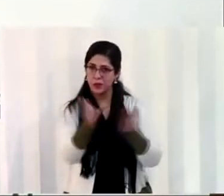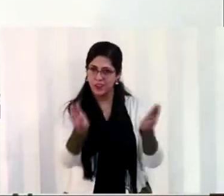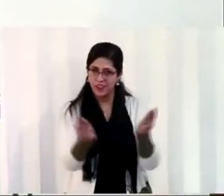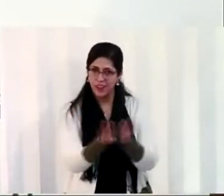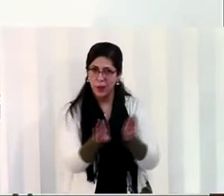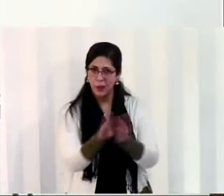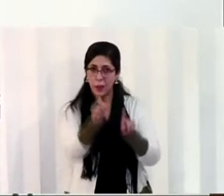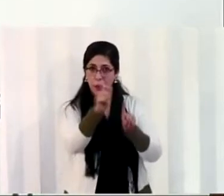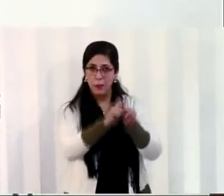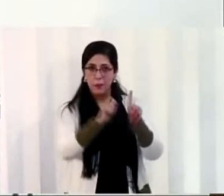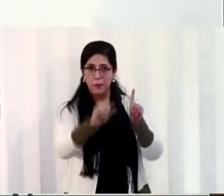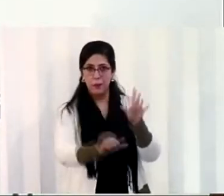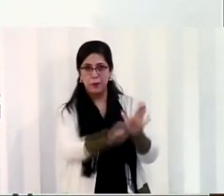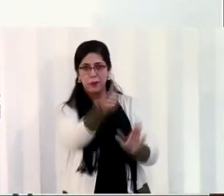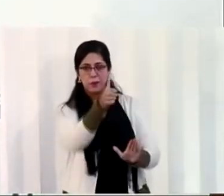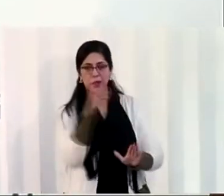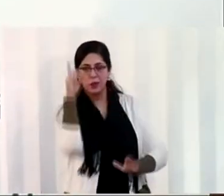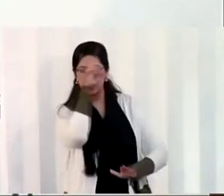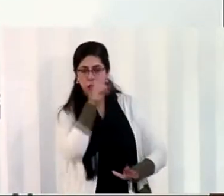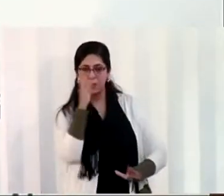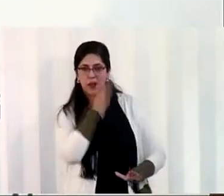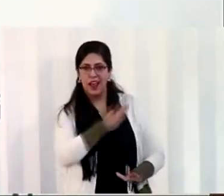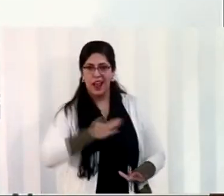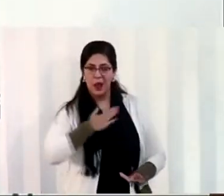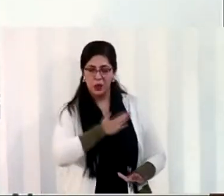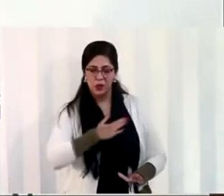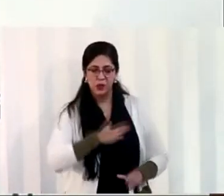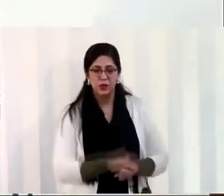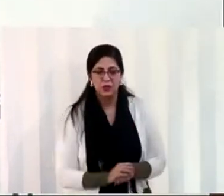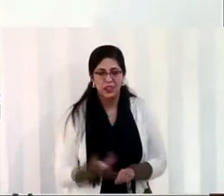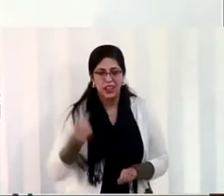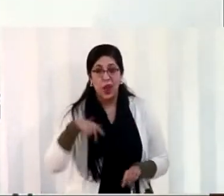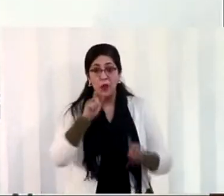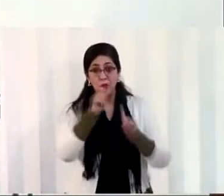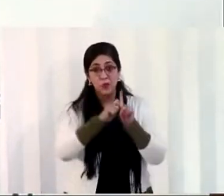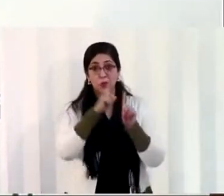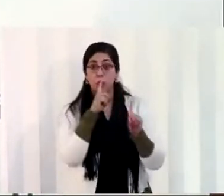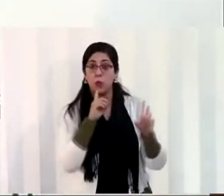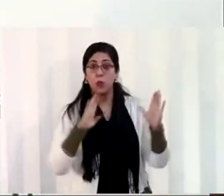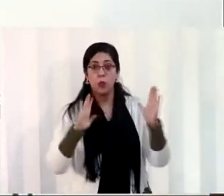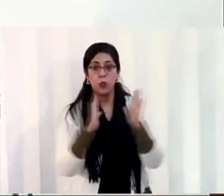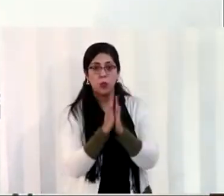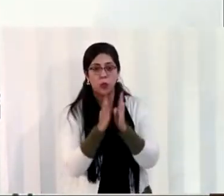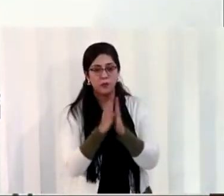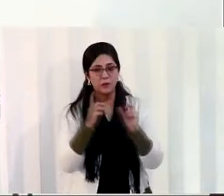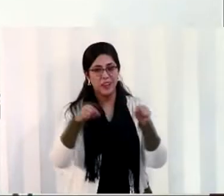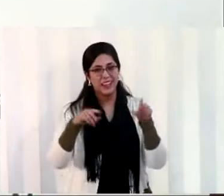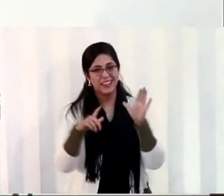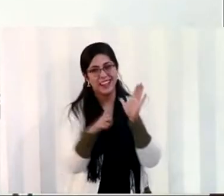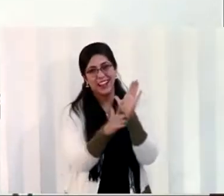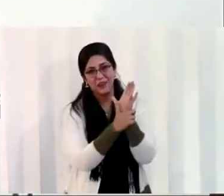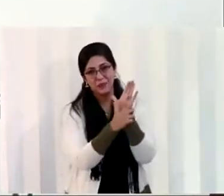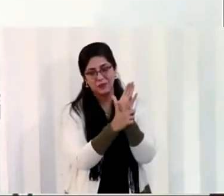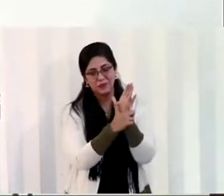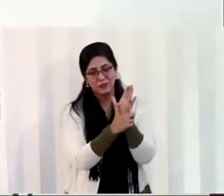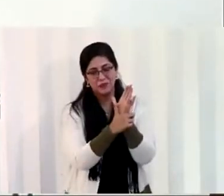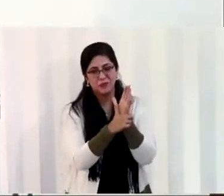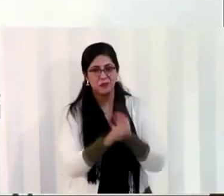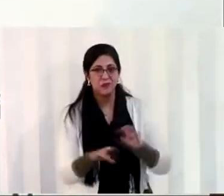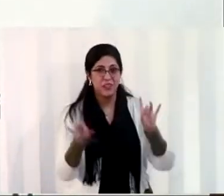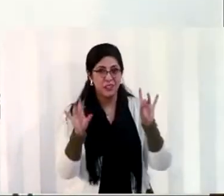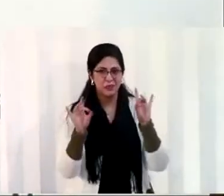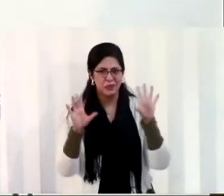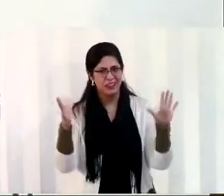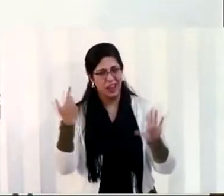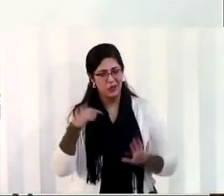domingo de agosto, o mês em que nós comemoraremos o aniversário da Igreja Presbiteriana da Lapa, tê-lo conosco é uma grande honra. Realmente muito